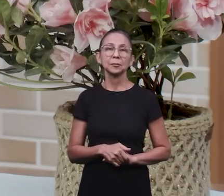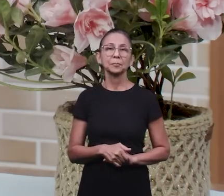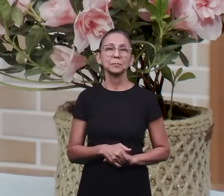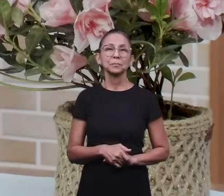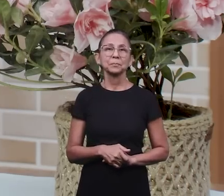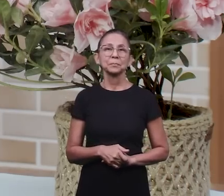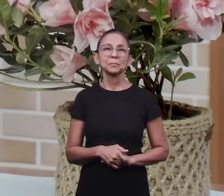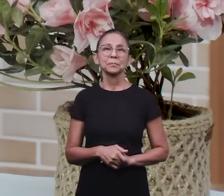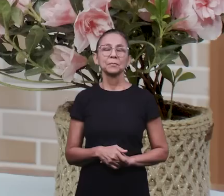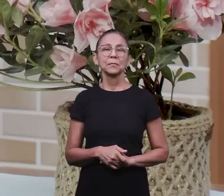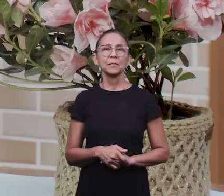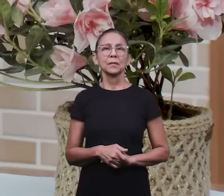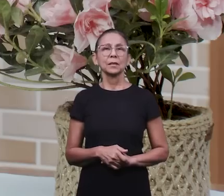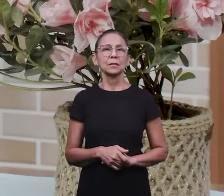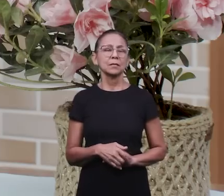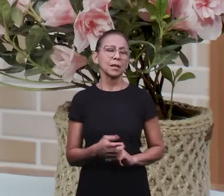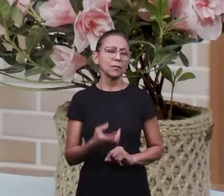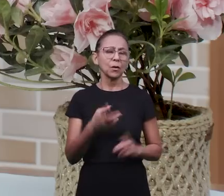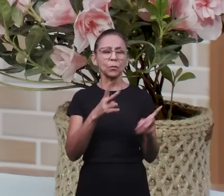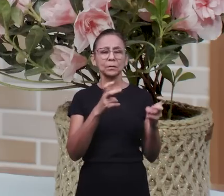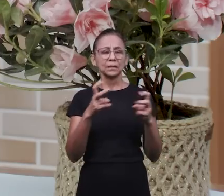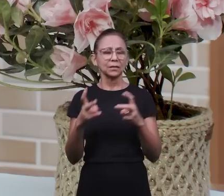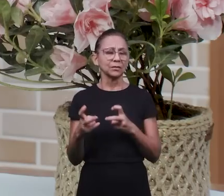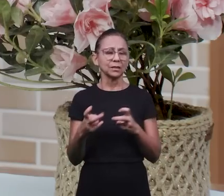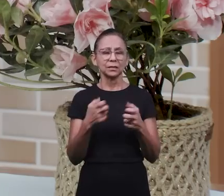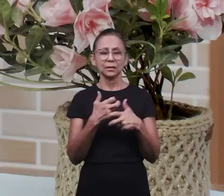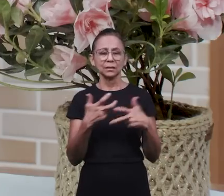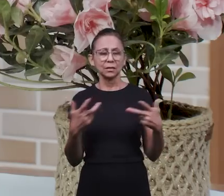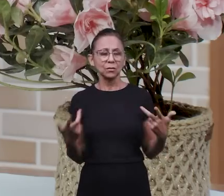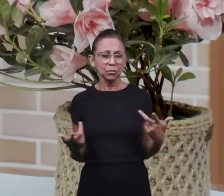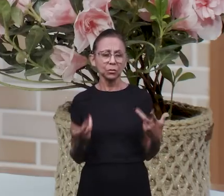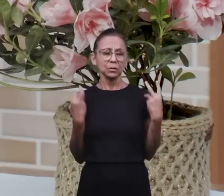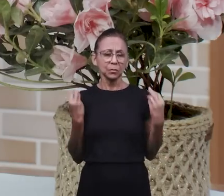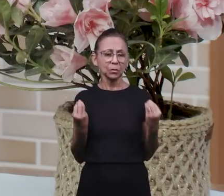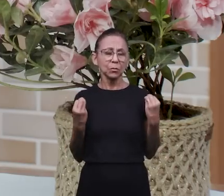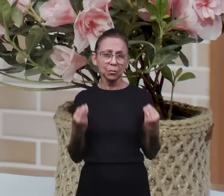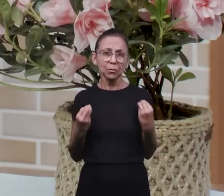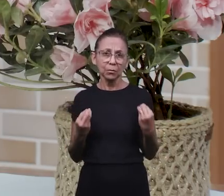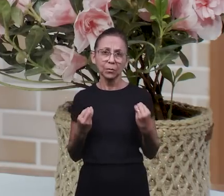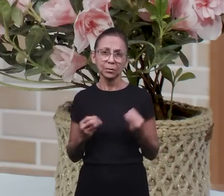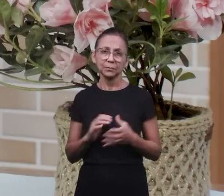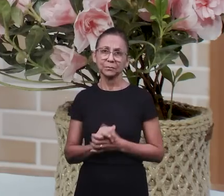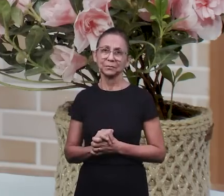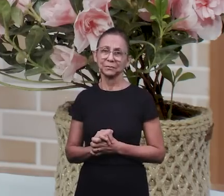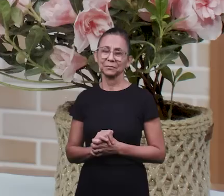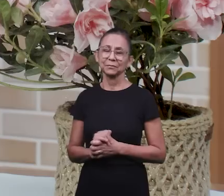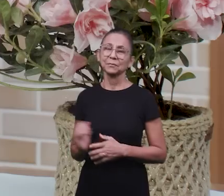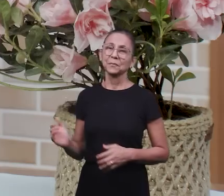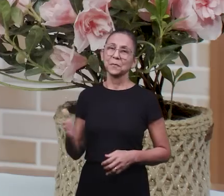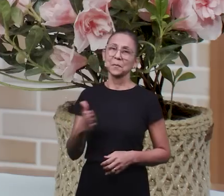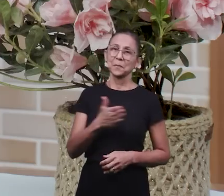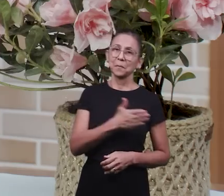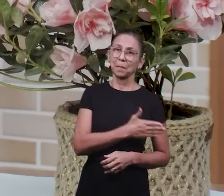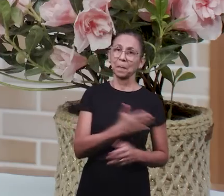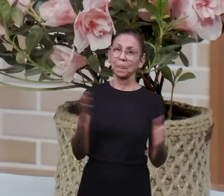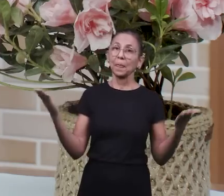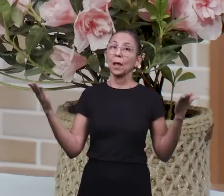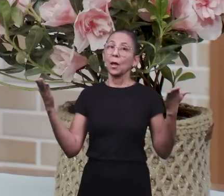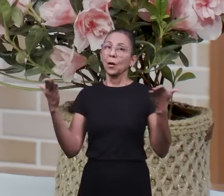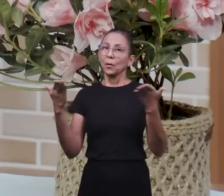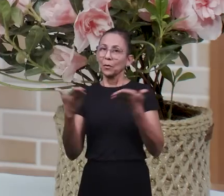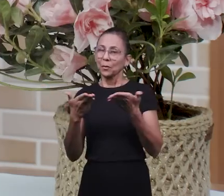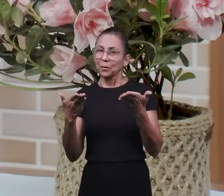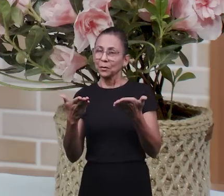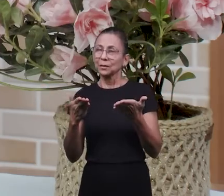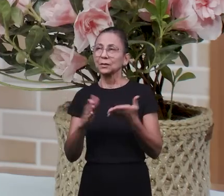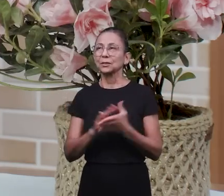hoje a nossa maior preocupação na igreja ao cultuar ao Senhor é saber antes, ou seja,